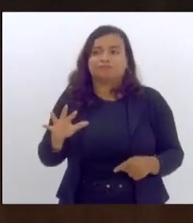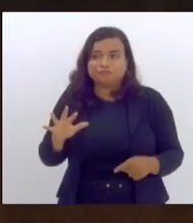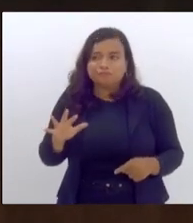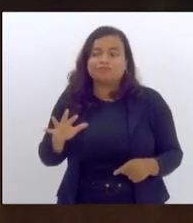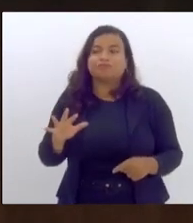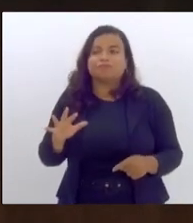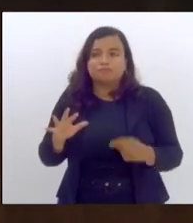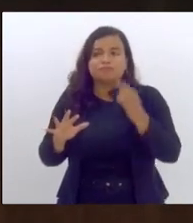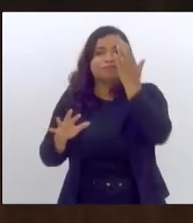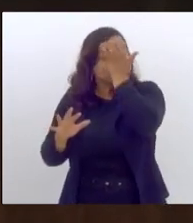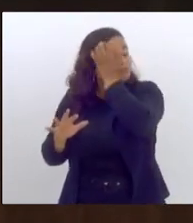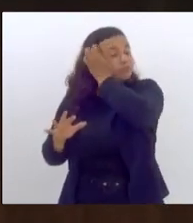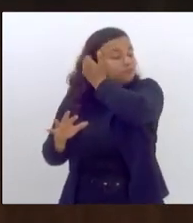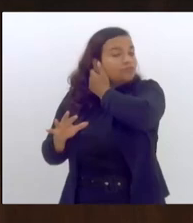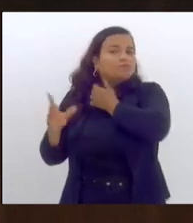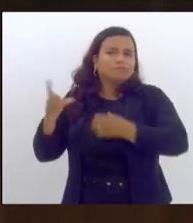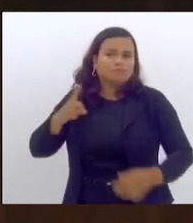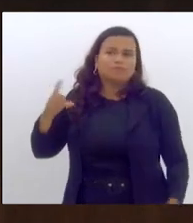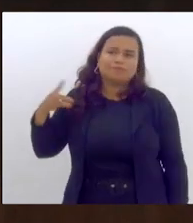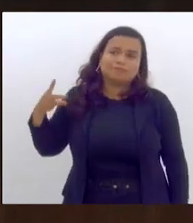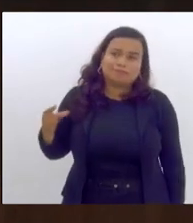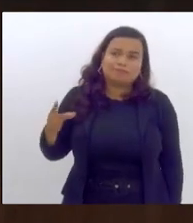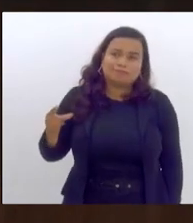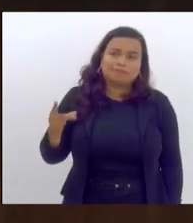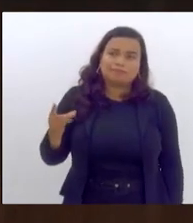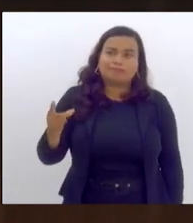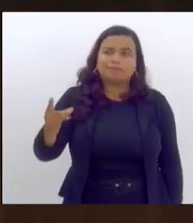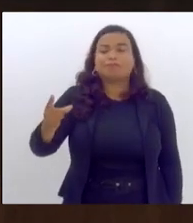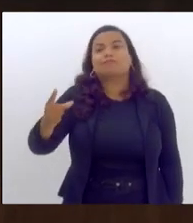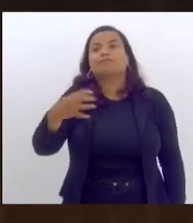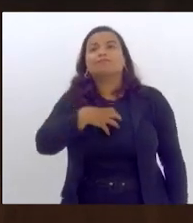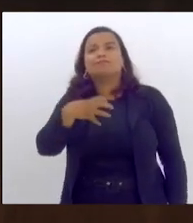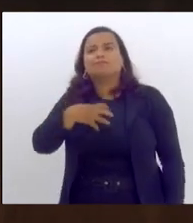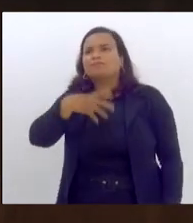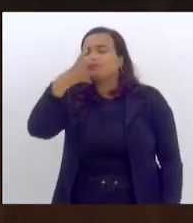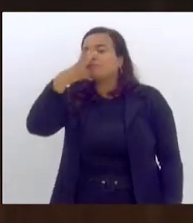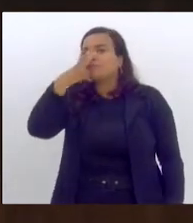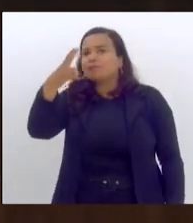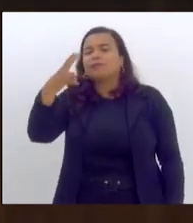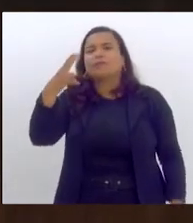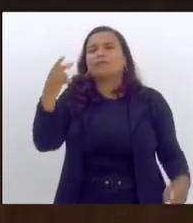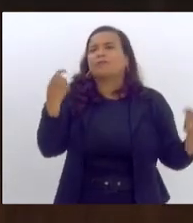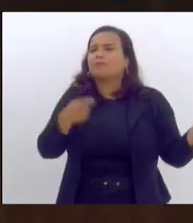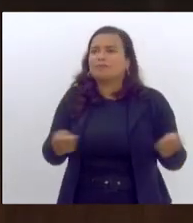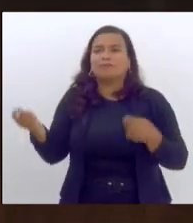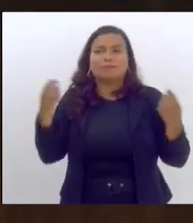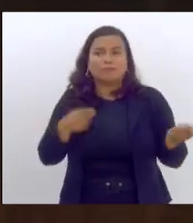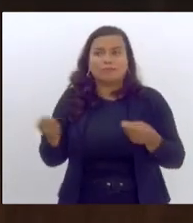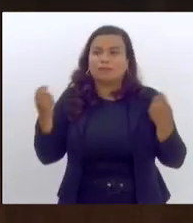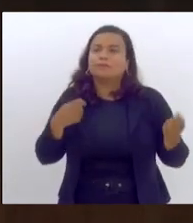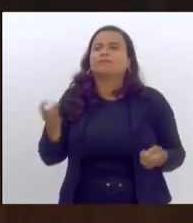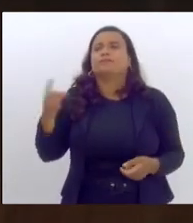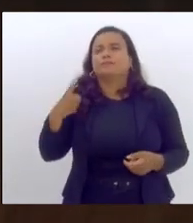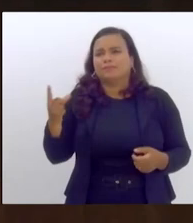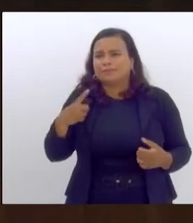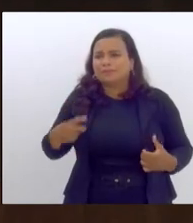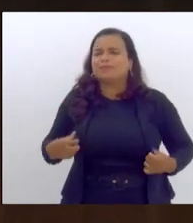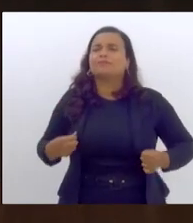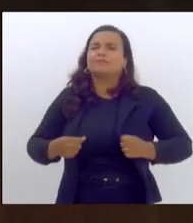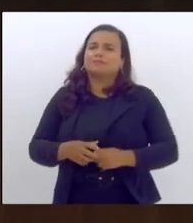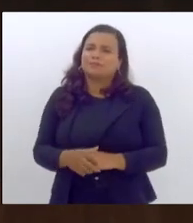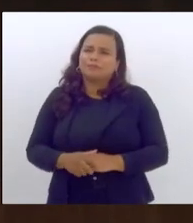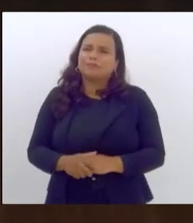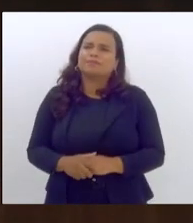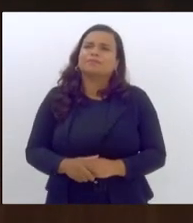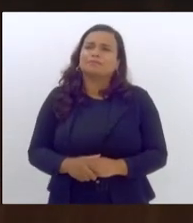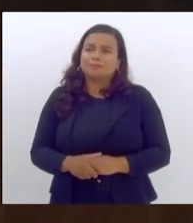são perpetuadas de maneira quase que secular. Vem